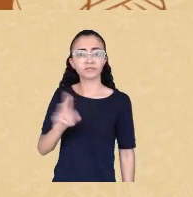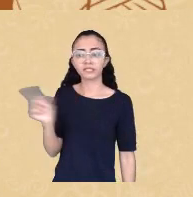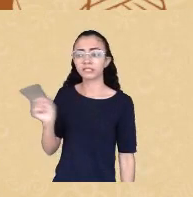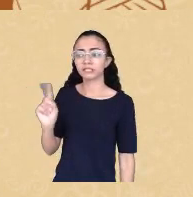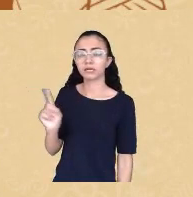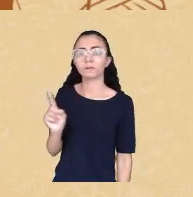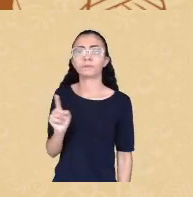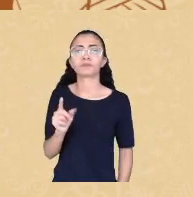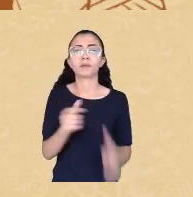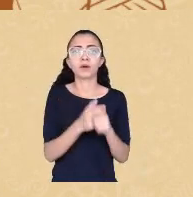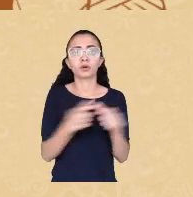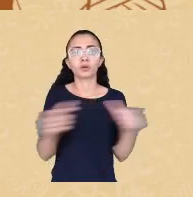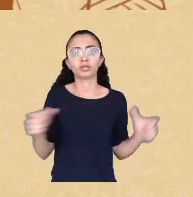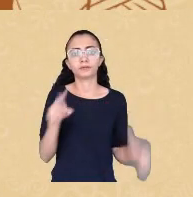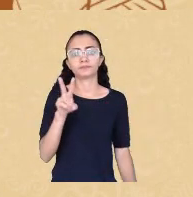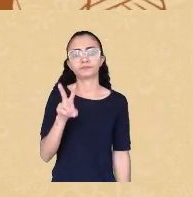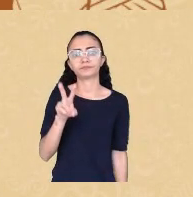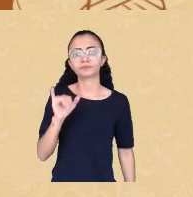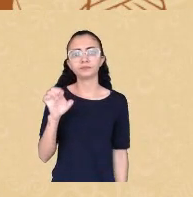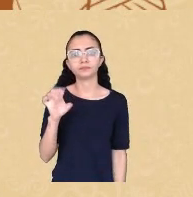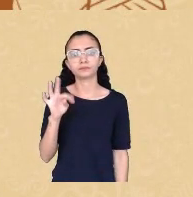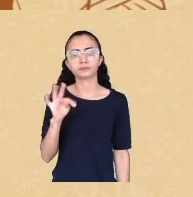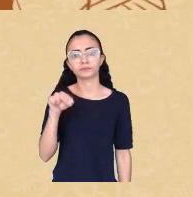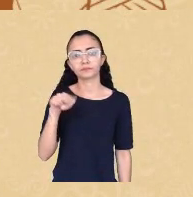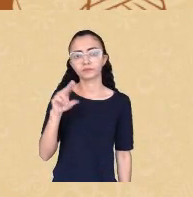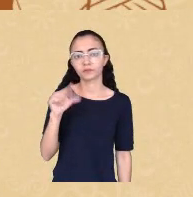51%, relataram que não encontrou alguém, tá?